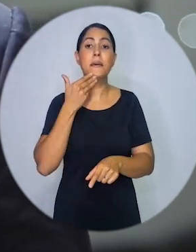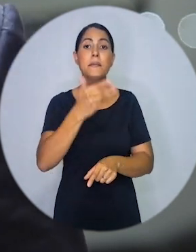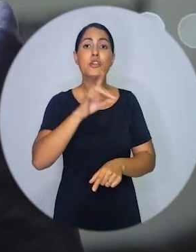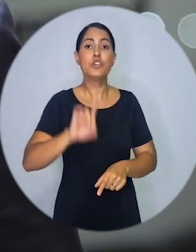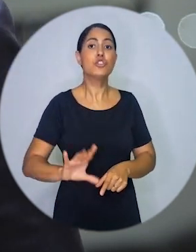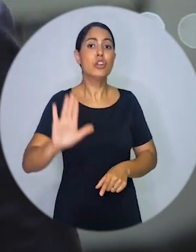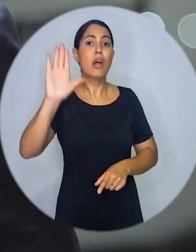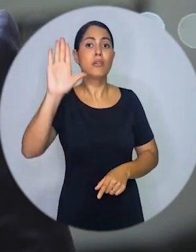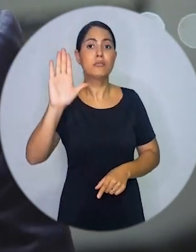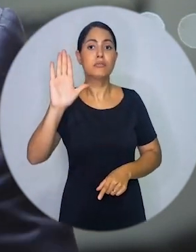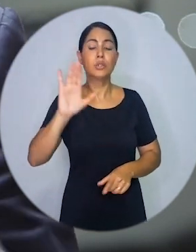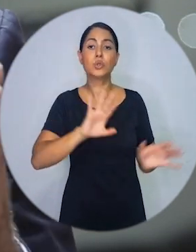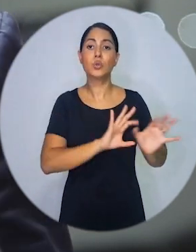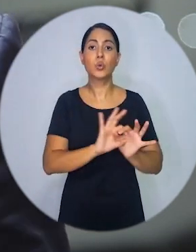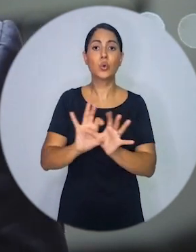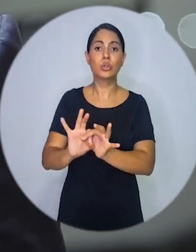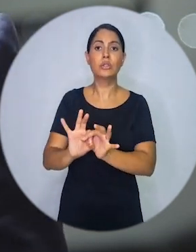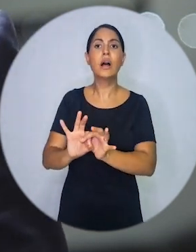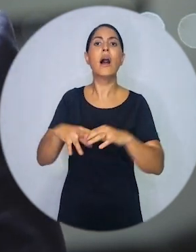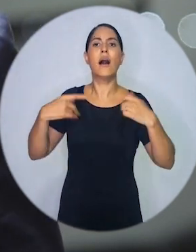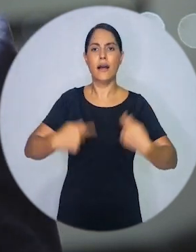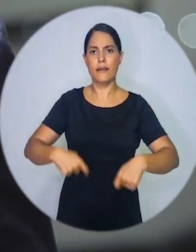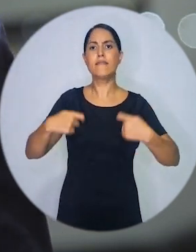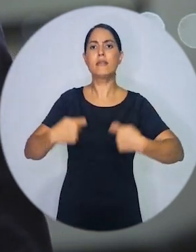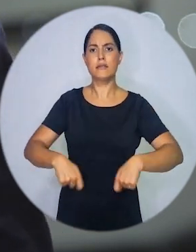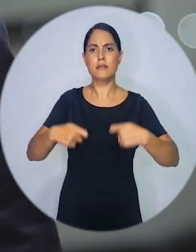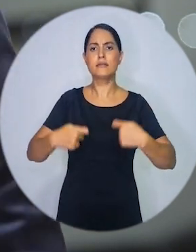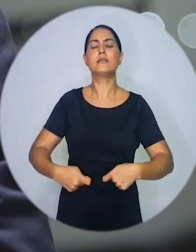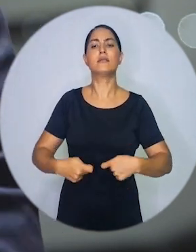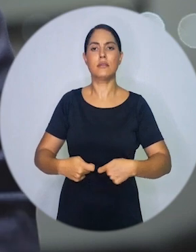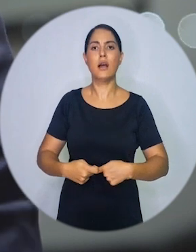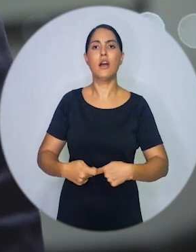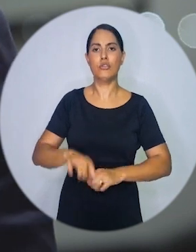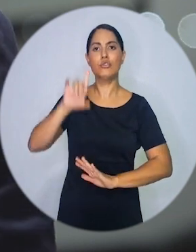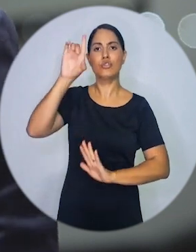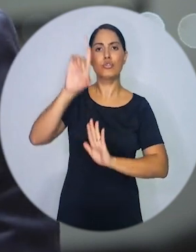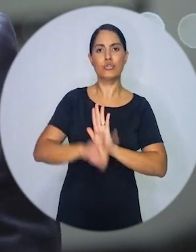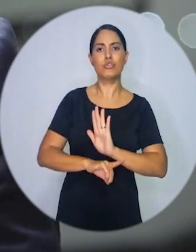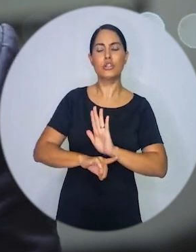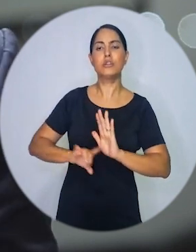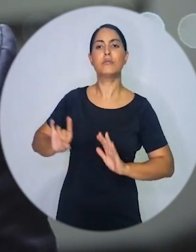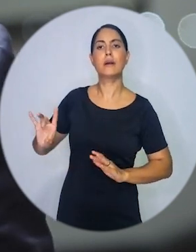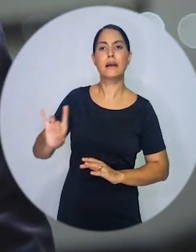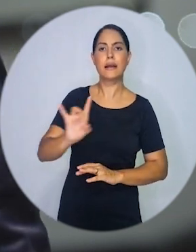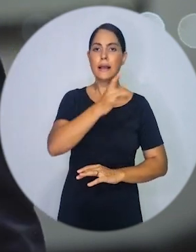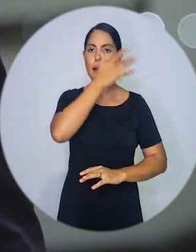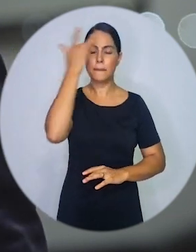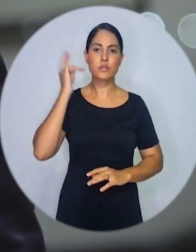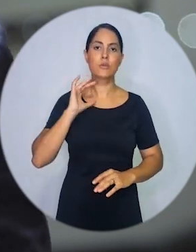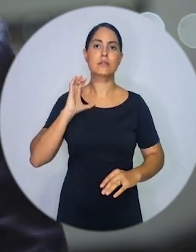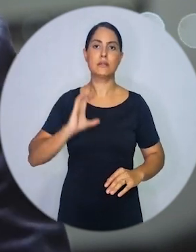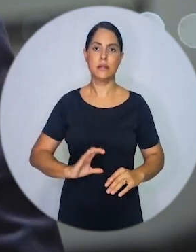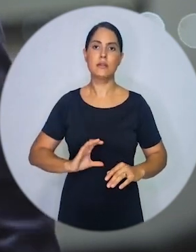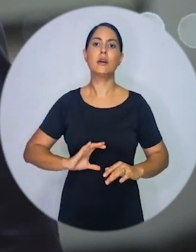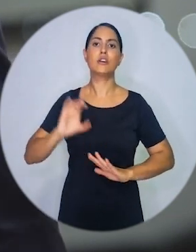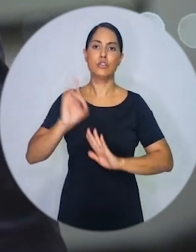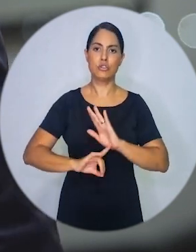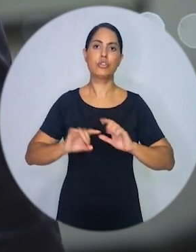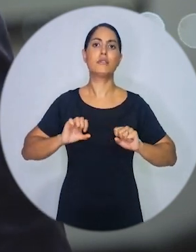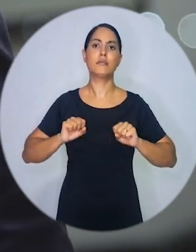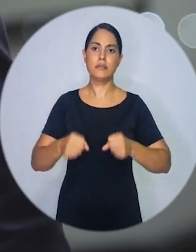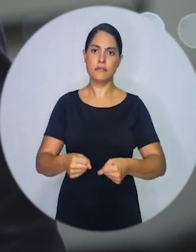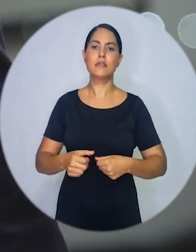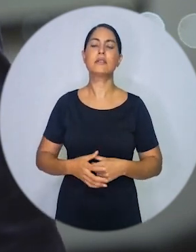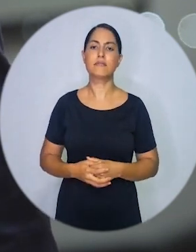eventualmente requerer uma questão de ordem que permita cada vez mais a defesa do direito de cada cidadão, de cada